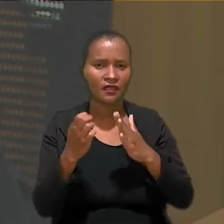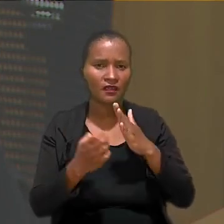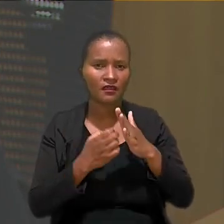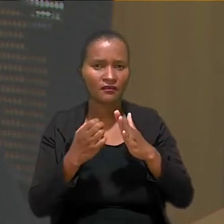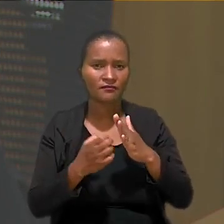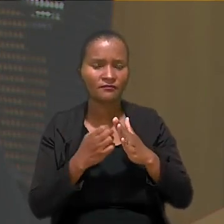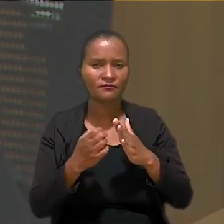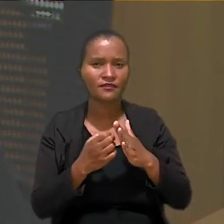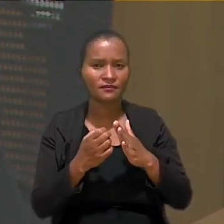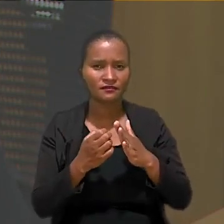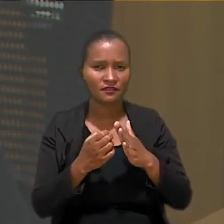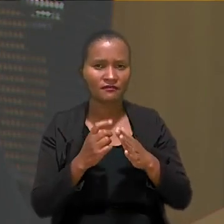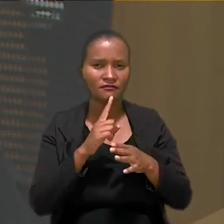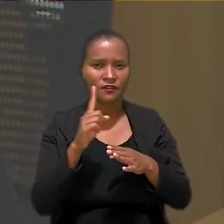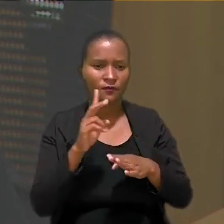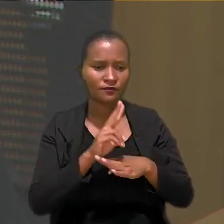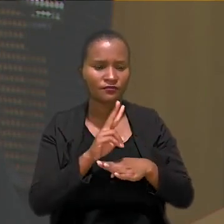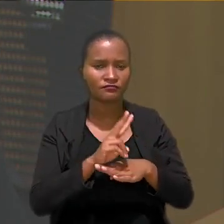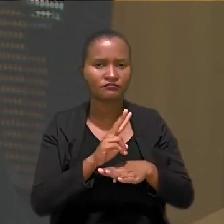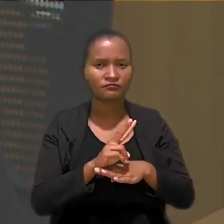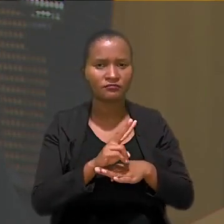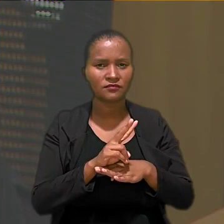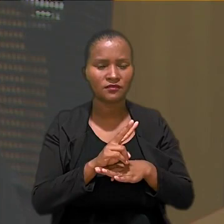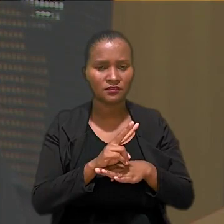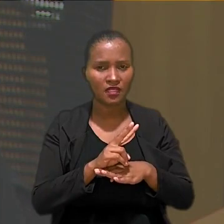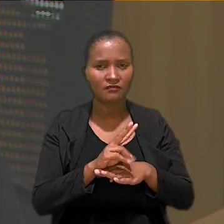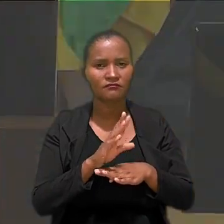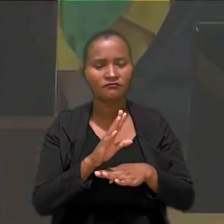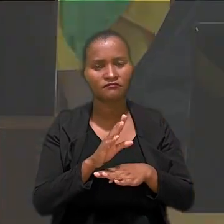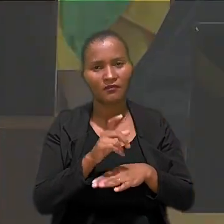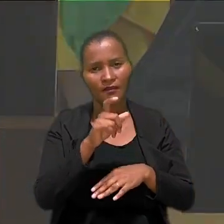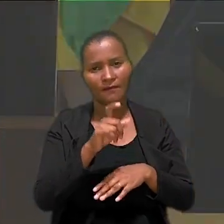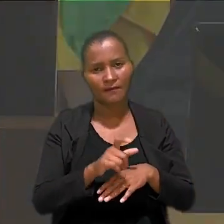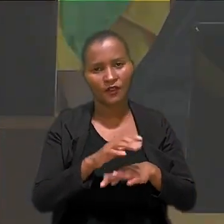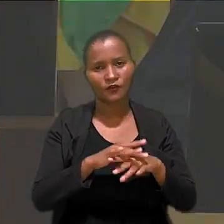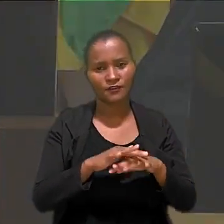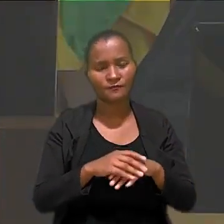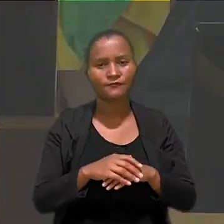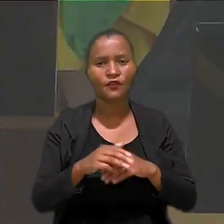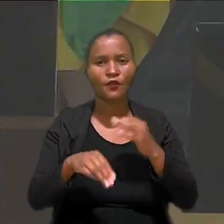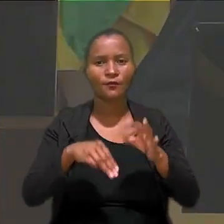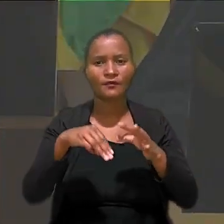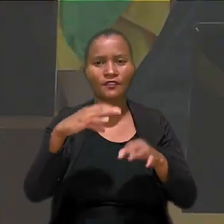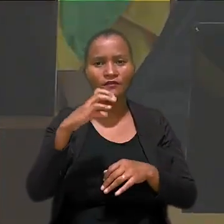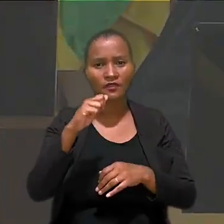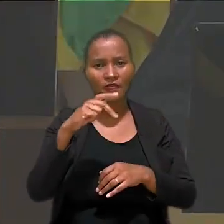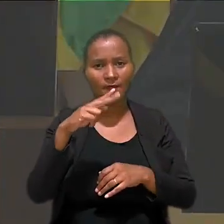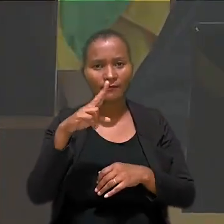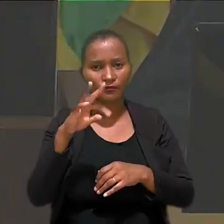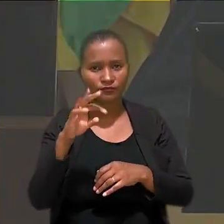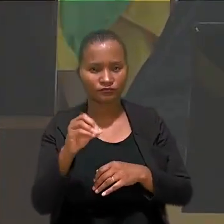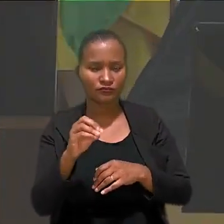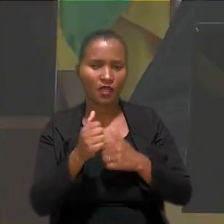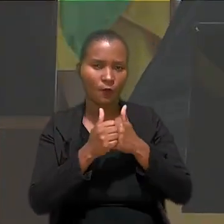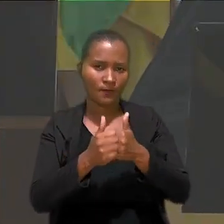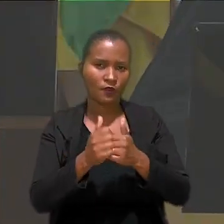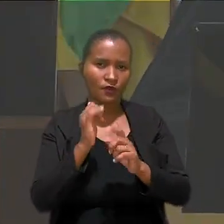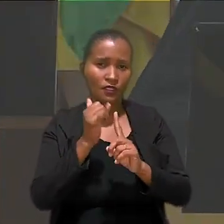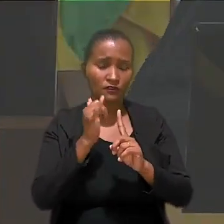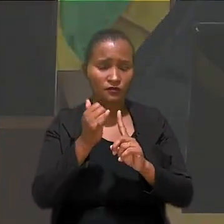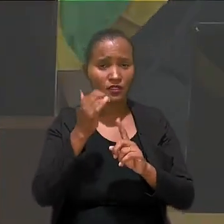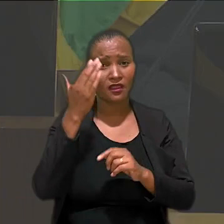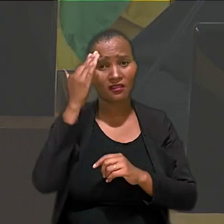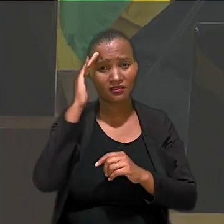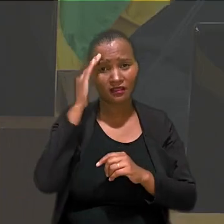a não acolher o manto protetivo que acoberta o trabalhador adoecido. O ministro Caputo Bastos, no entanto, acompanhou o relator. Ele